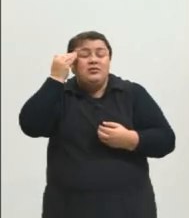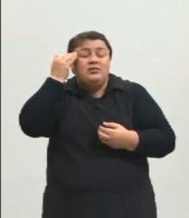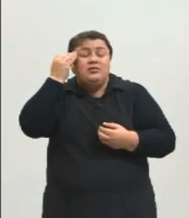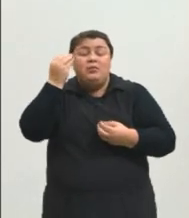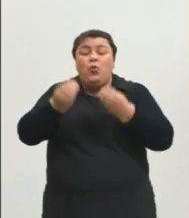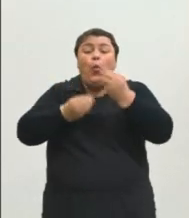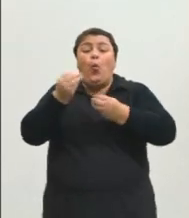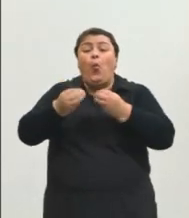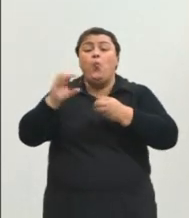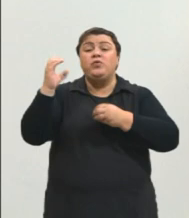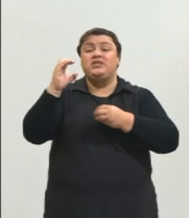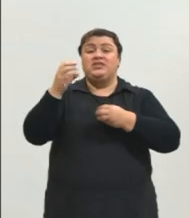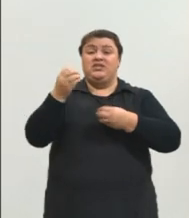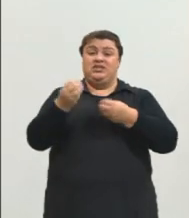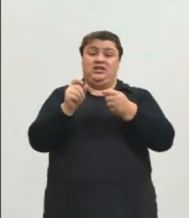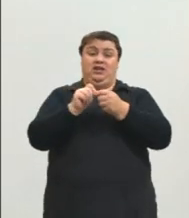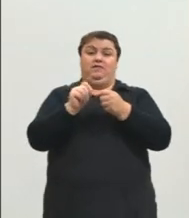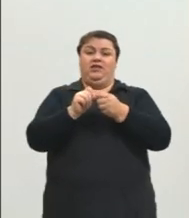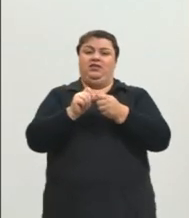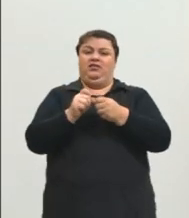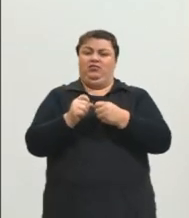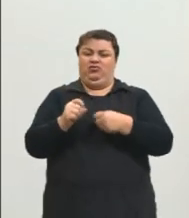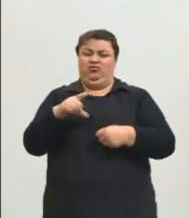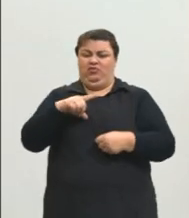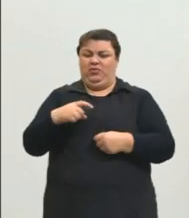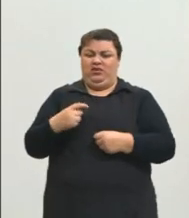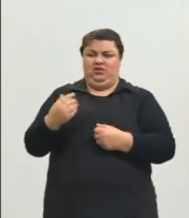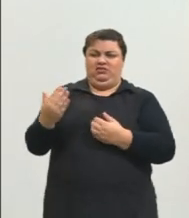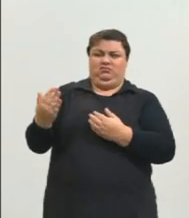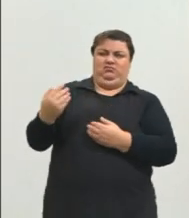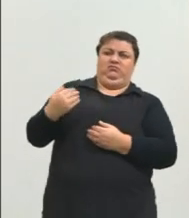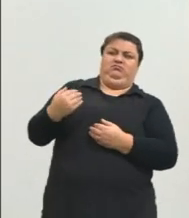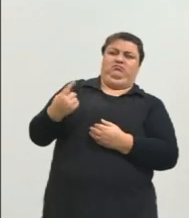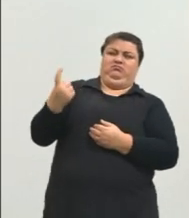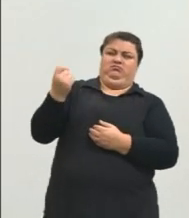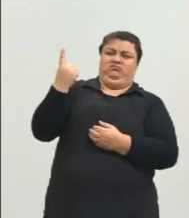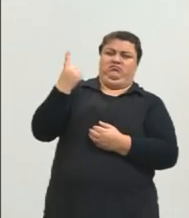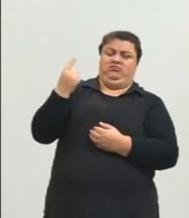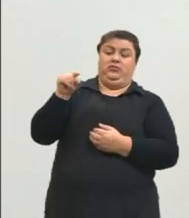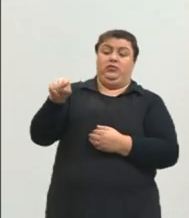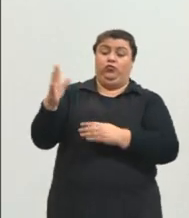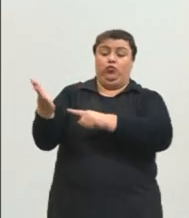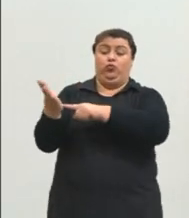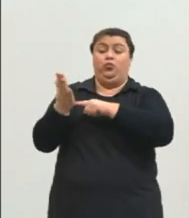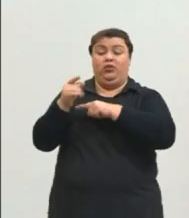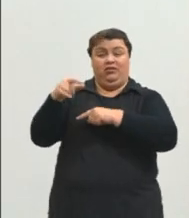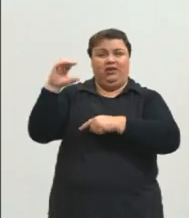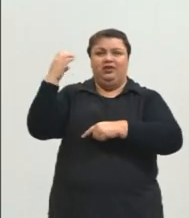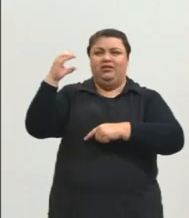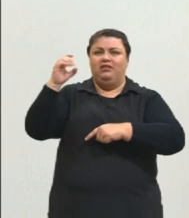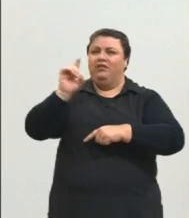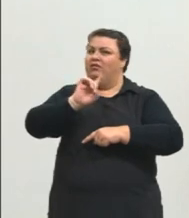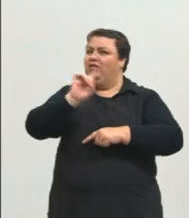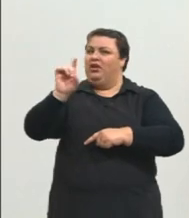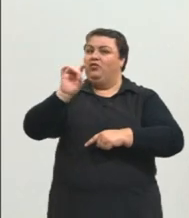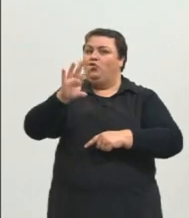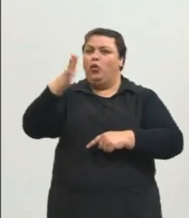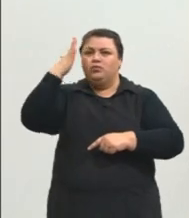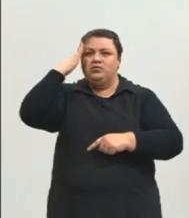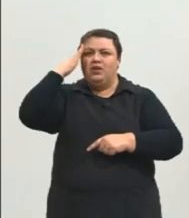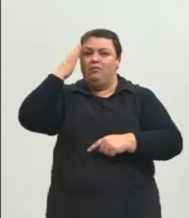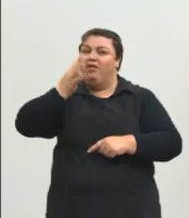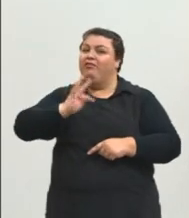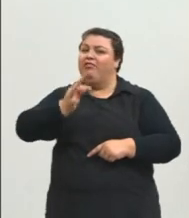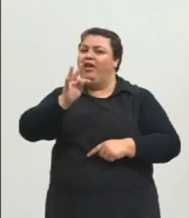isso ajudava a gerar ainda mais desconfiança e nos mostra que a ciência, então, ela não é só um saber técnico.